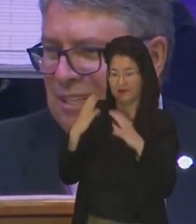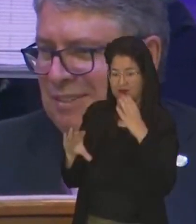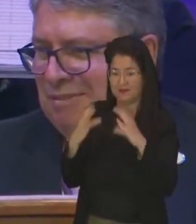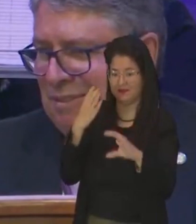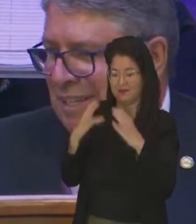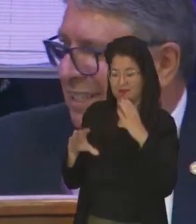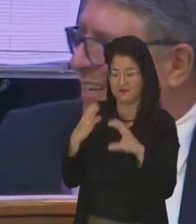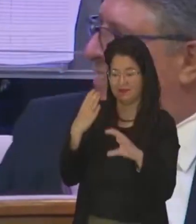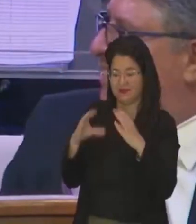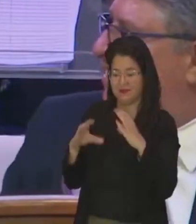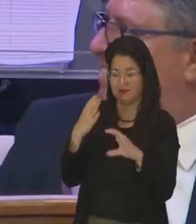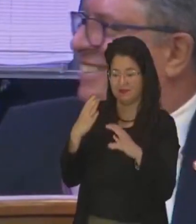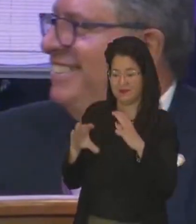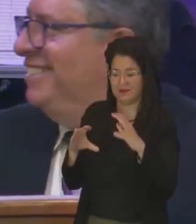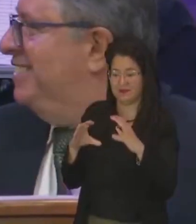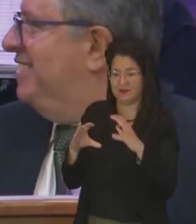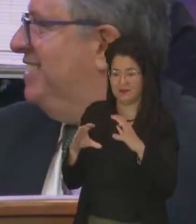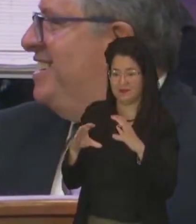Não tem o...